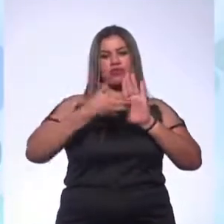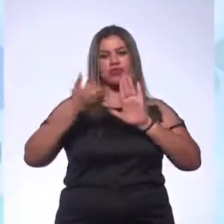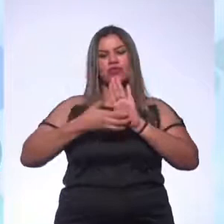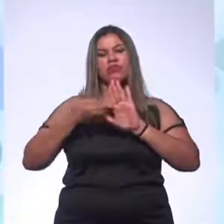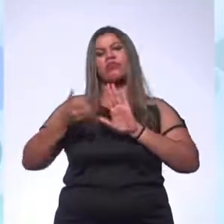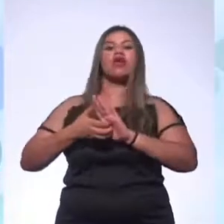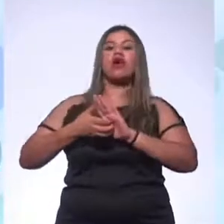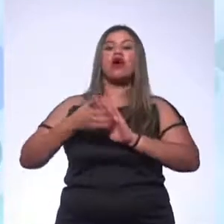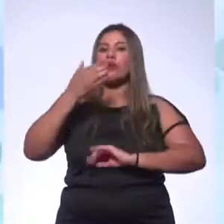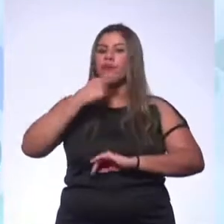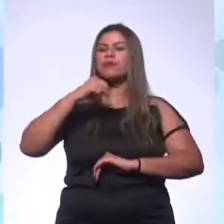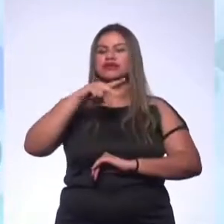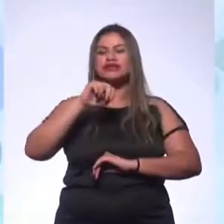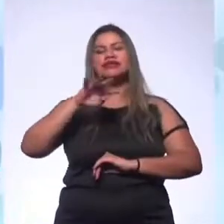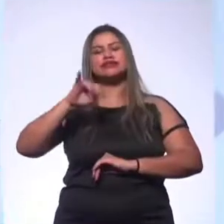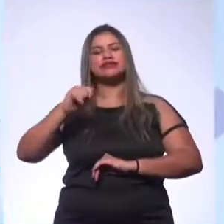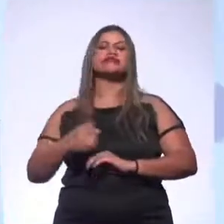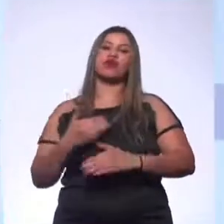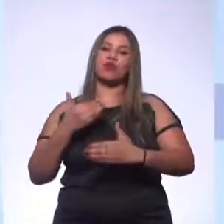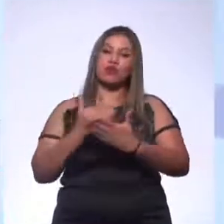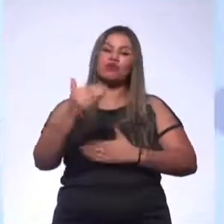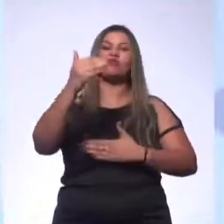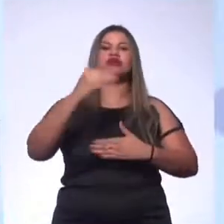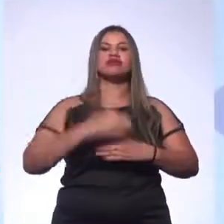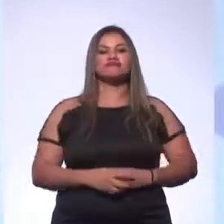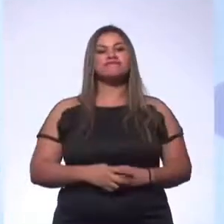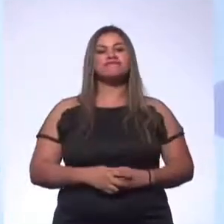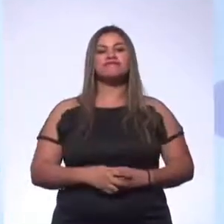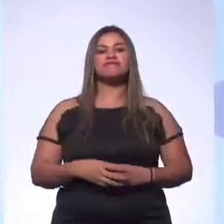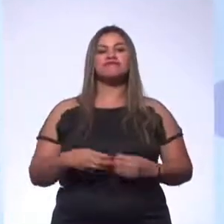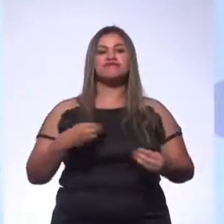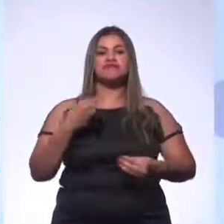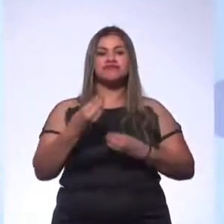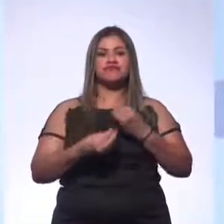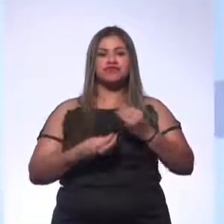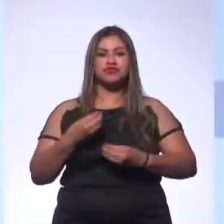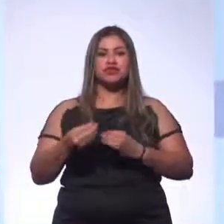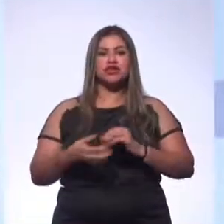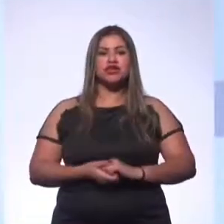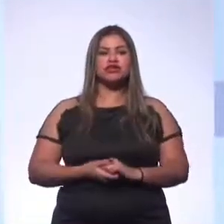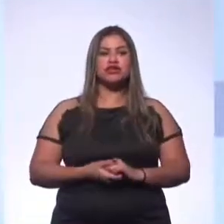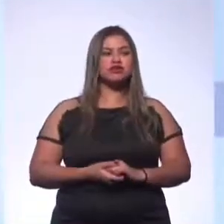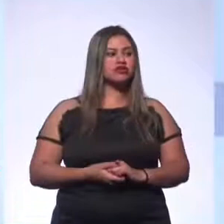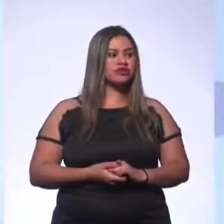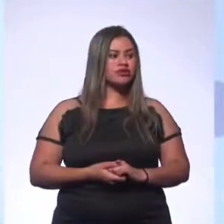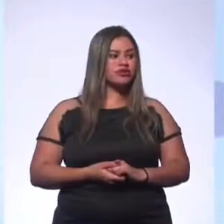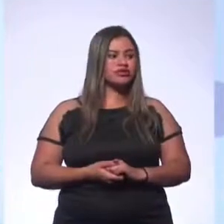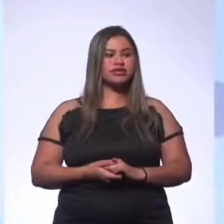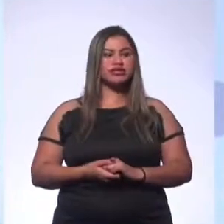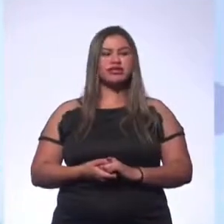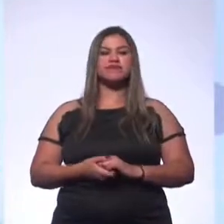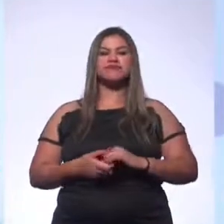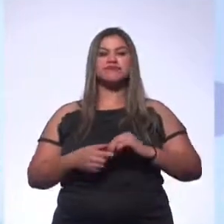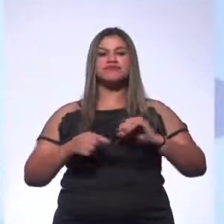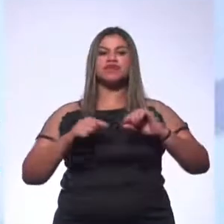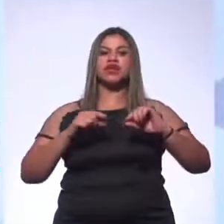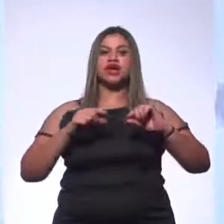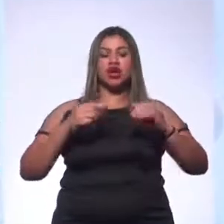Nikita Khrushchev, ok? Então, começa-se agora na União Soviética